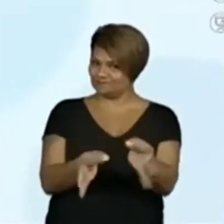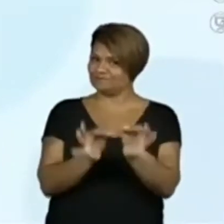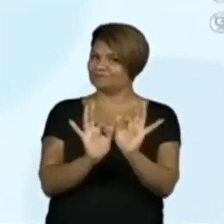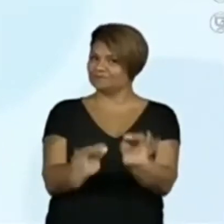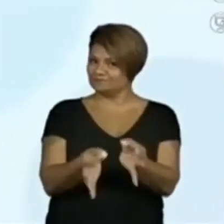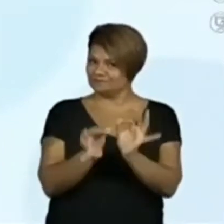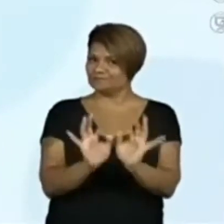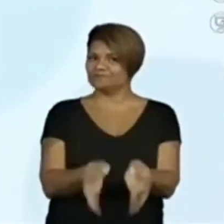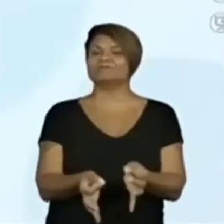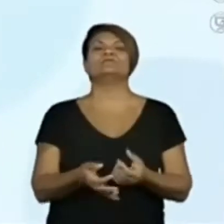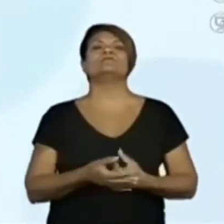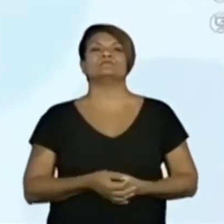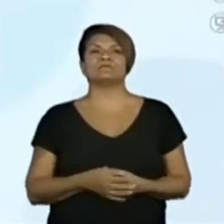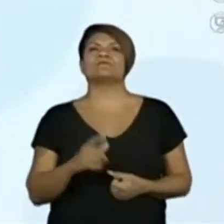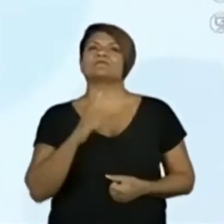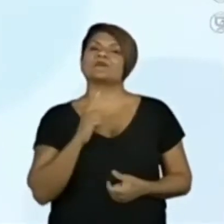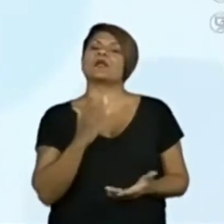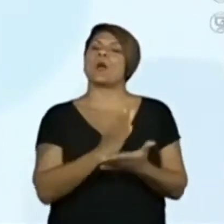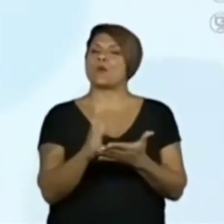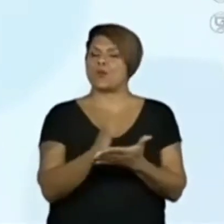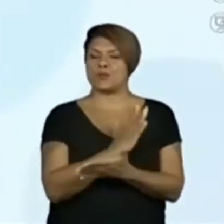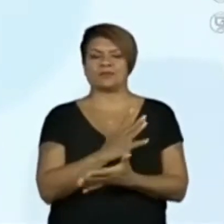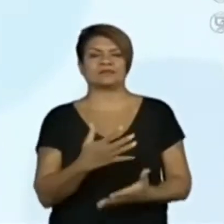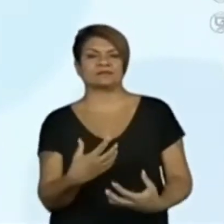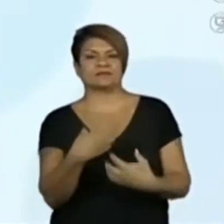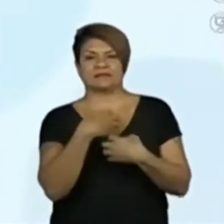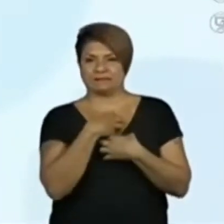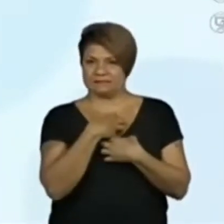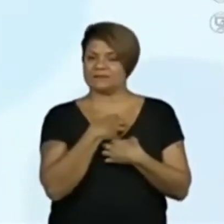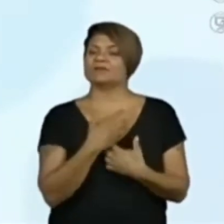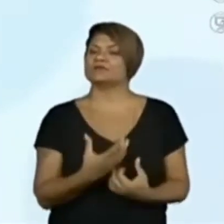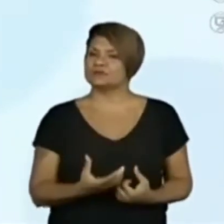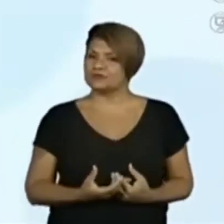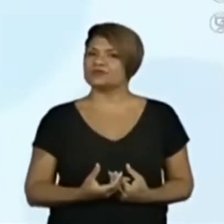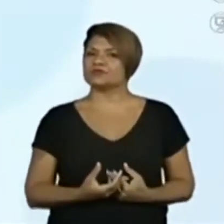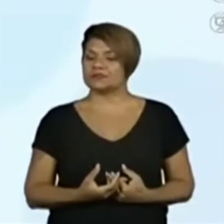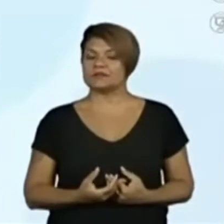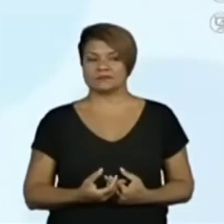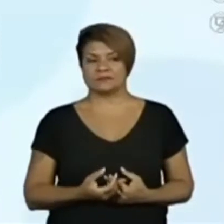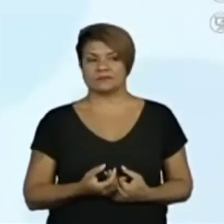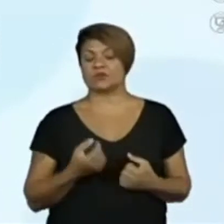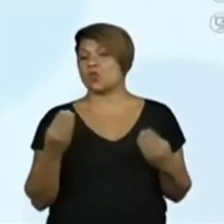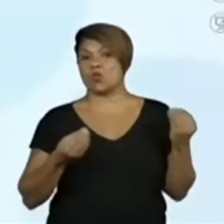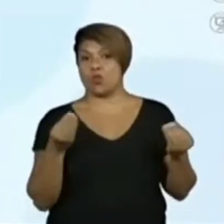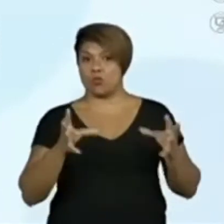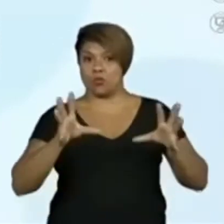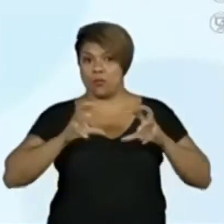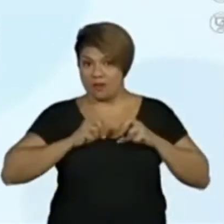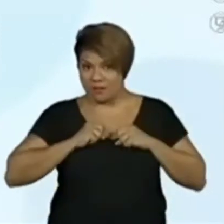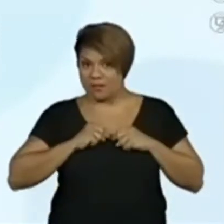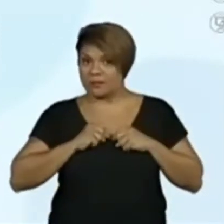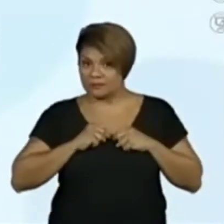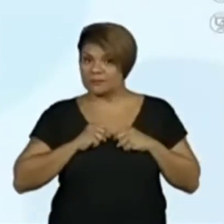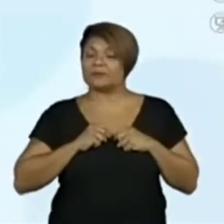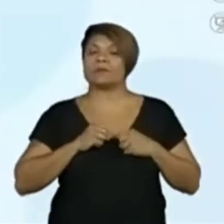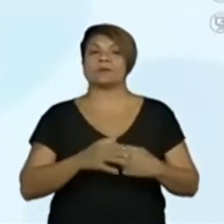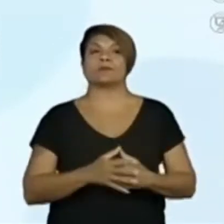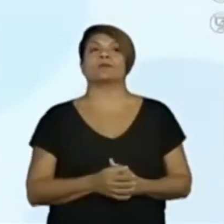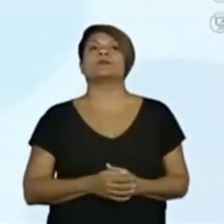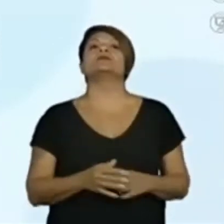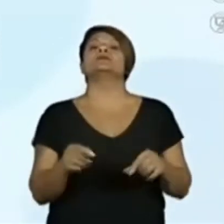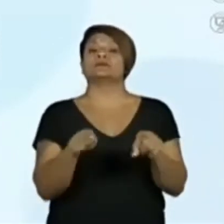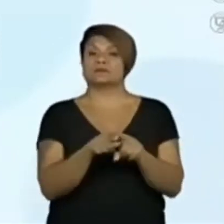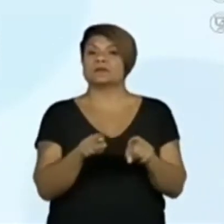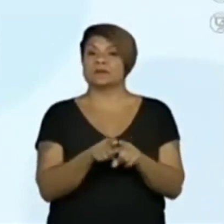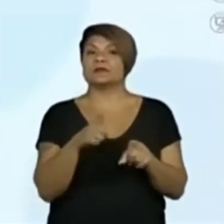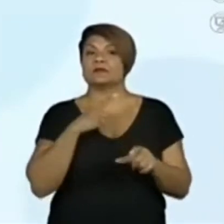poliomielite. Temos aí algumas características da doença, como se dá a transmissão. E nós temos aqui